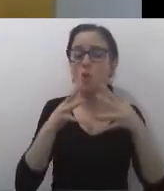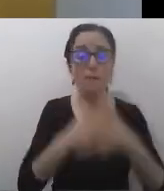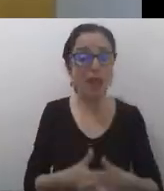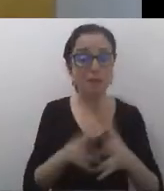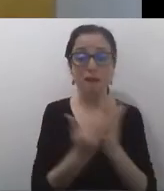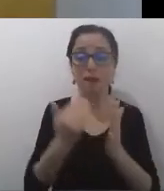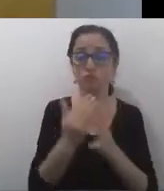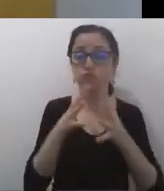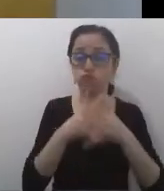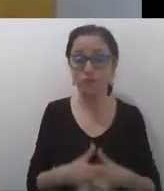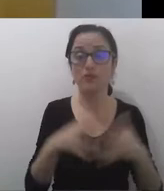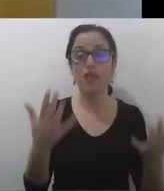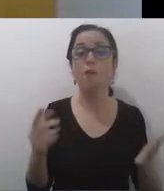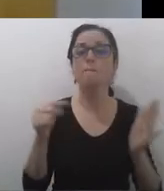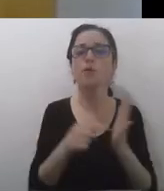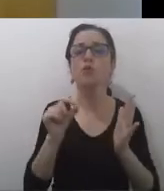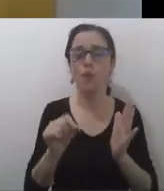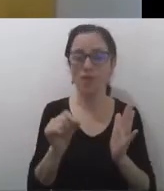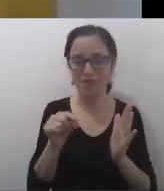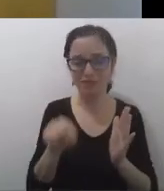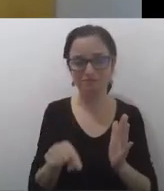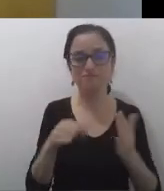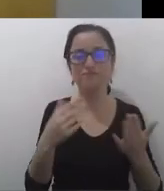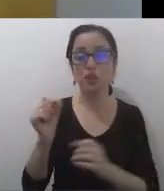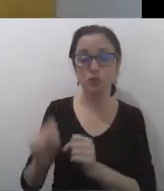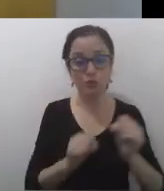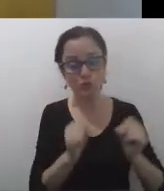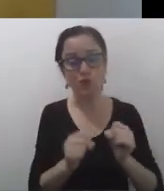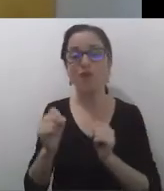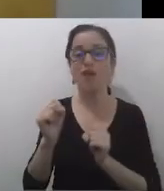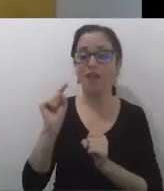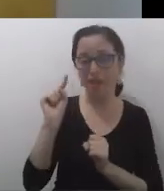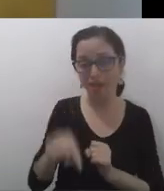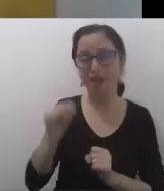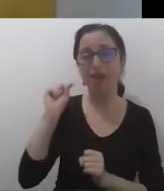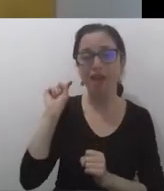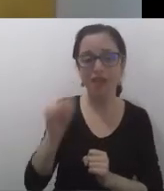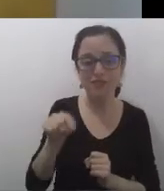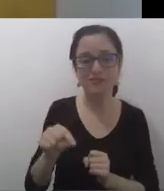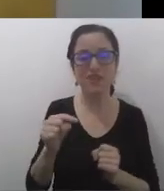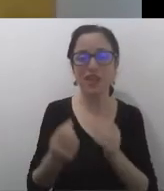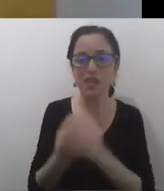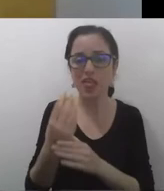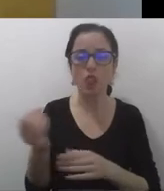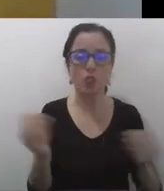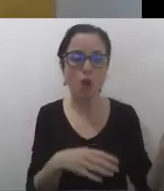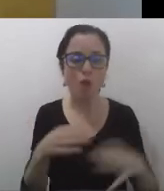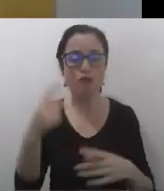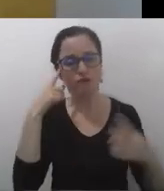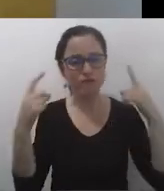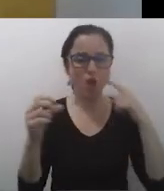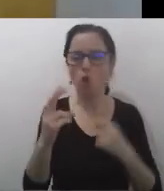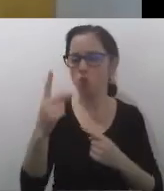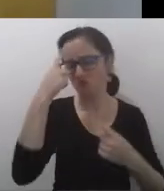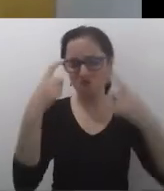né? Super complexa. Até que ponto e que indústrias são essas que criam,